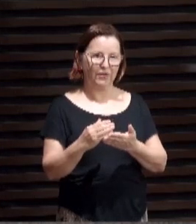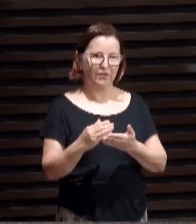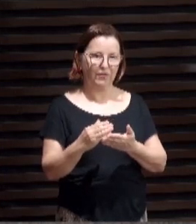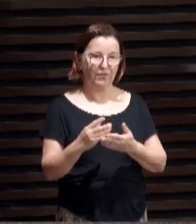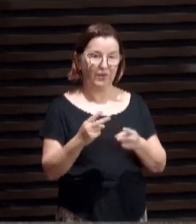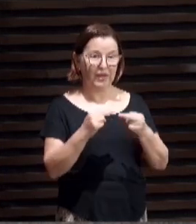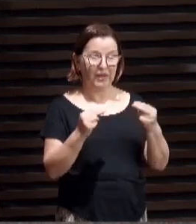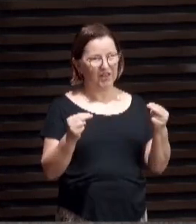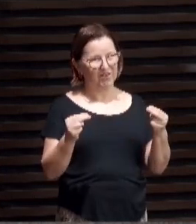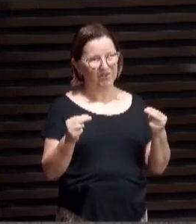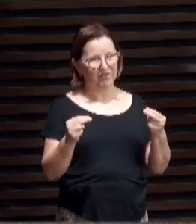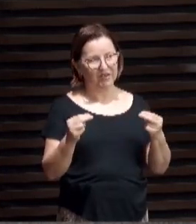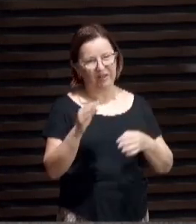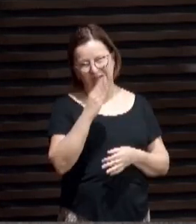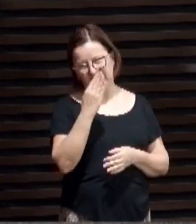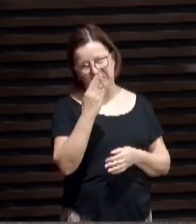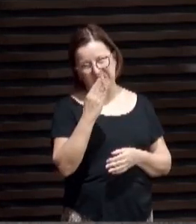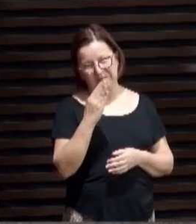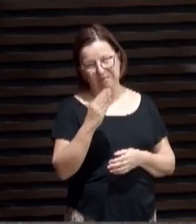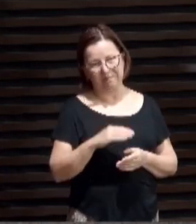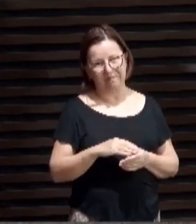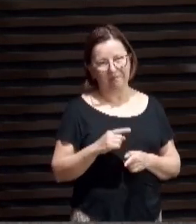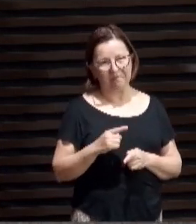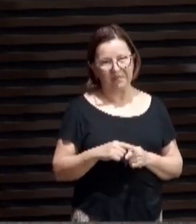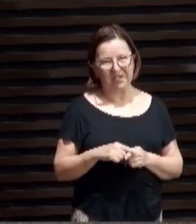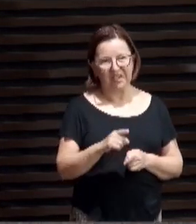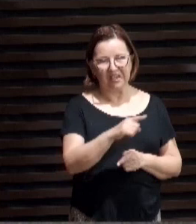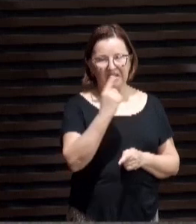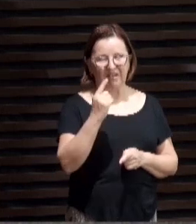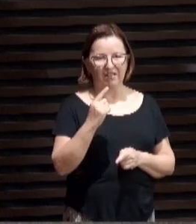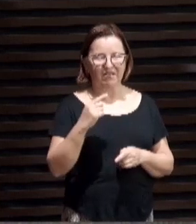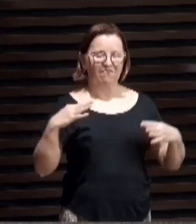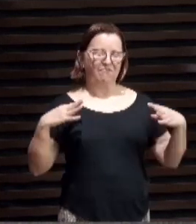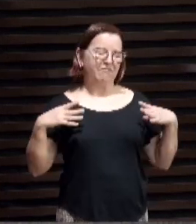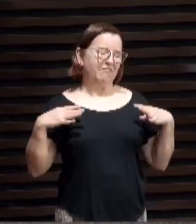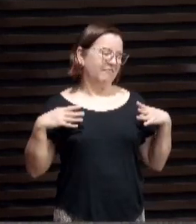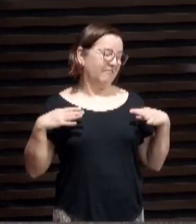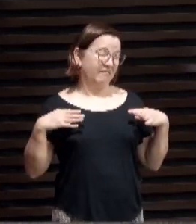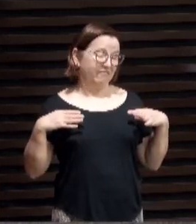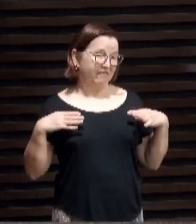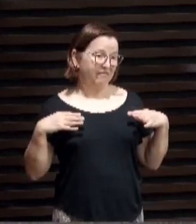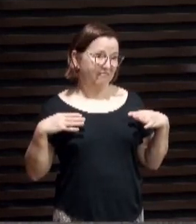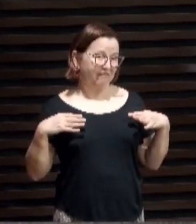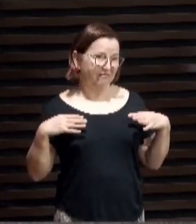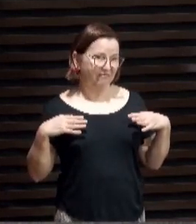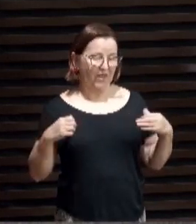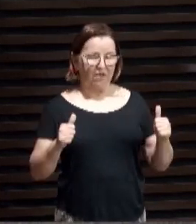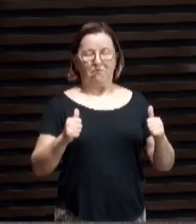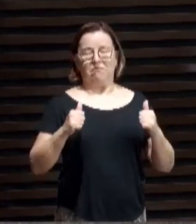já dobramos as armas e curvamos os braços e